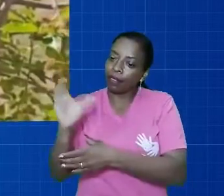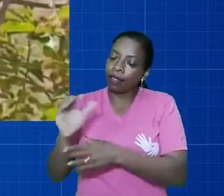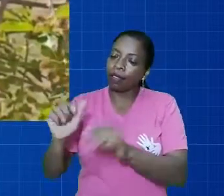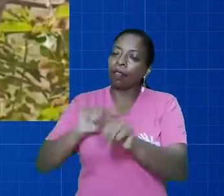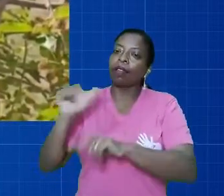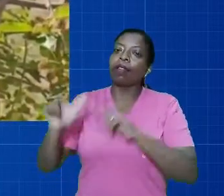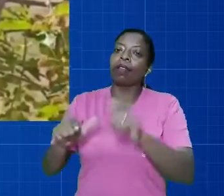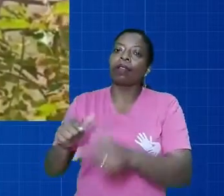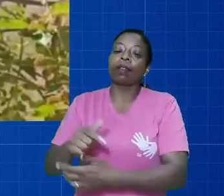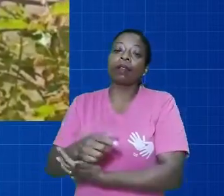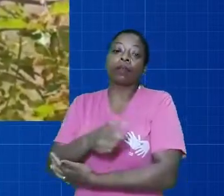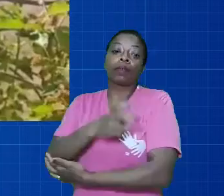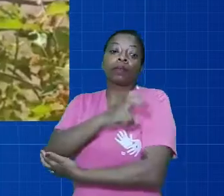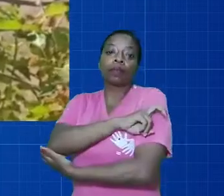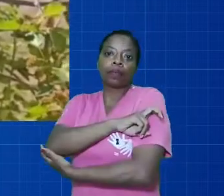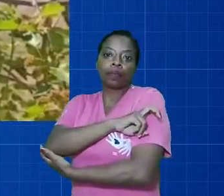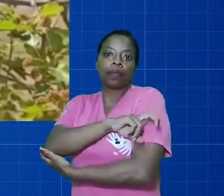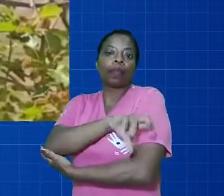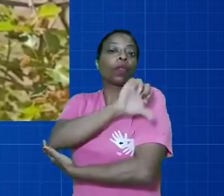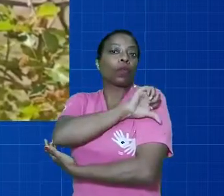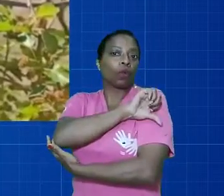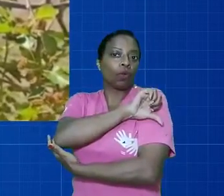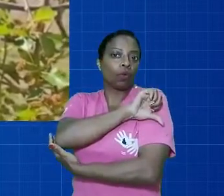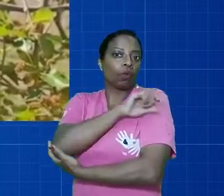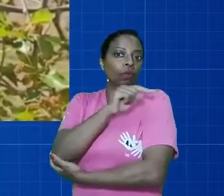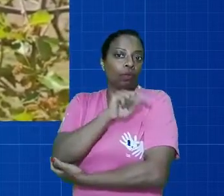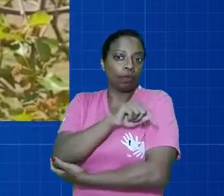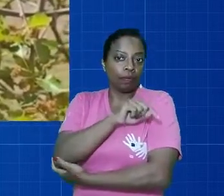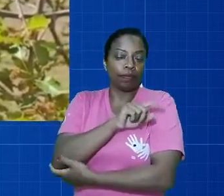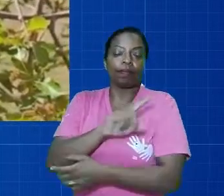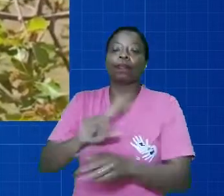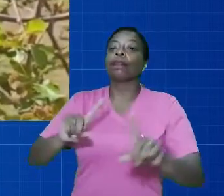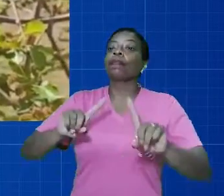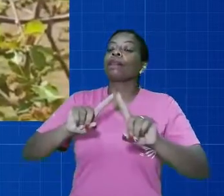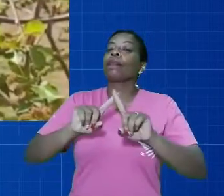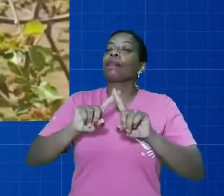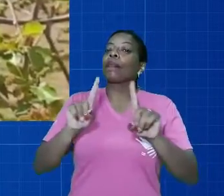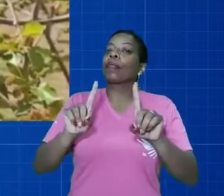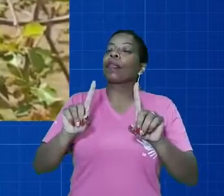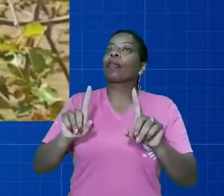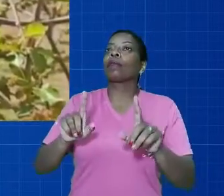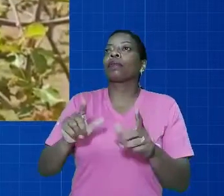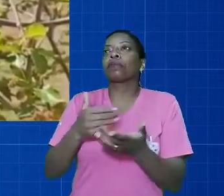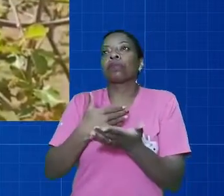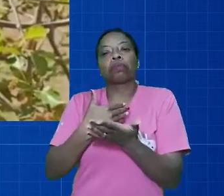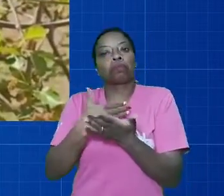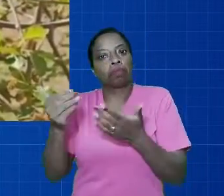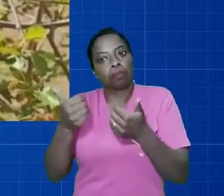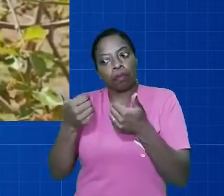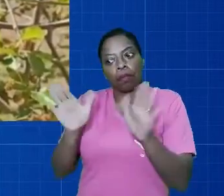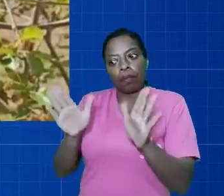que seriam os alunos maiores. Em outros momentos, a gente até abriu turmas,